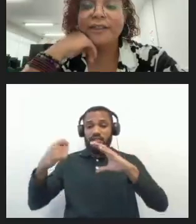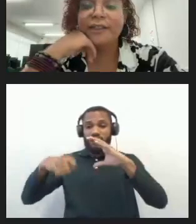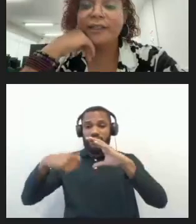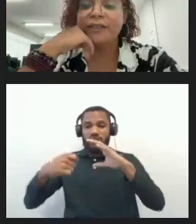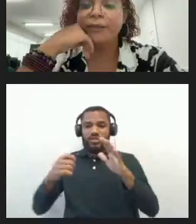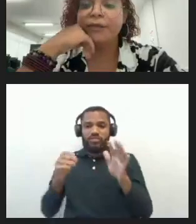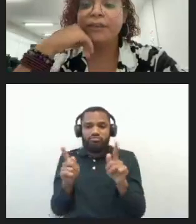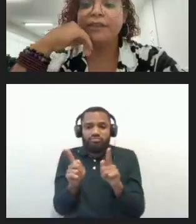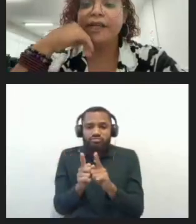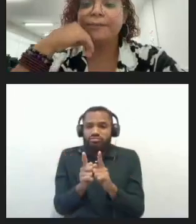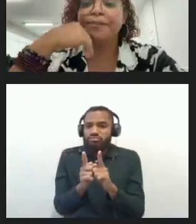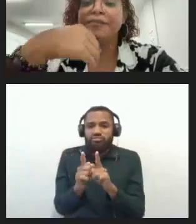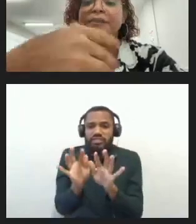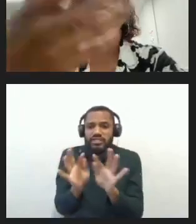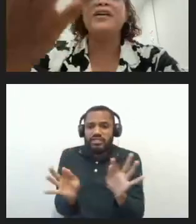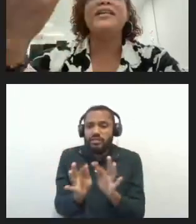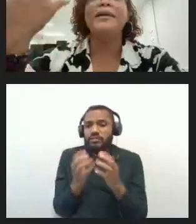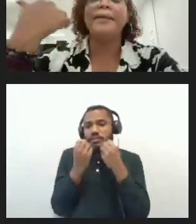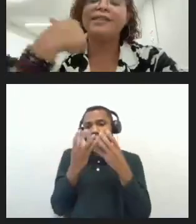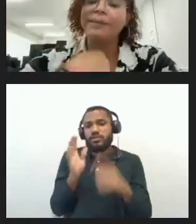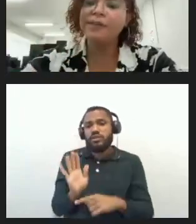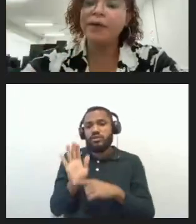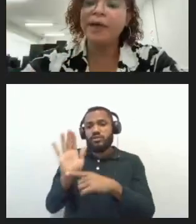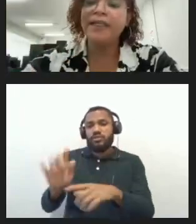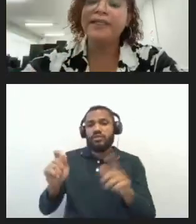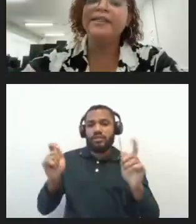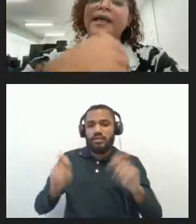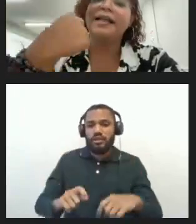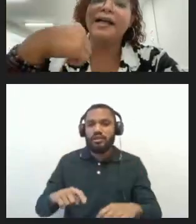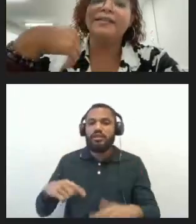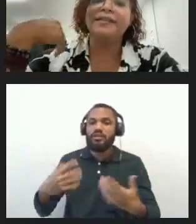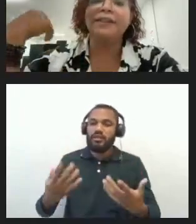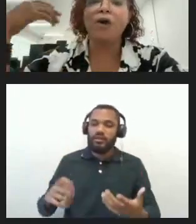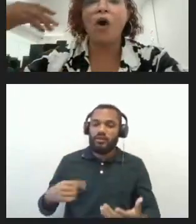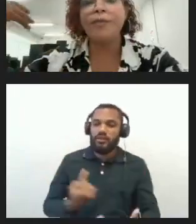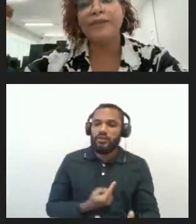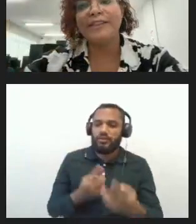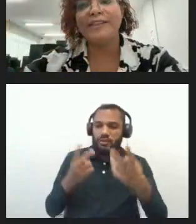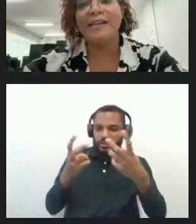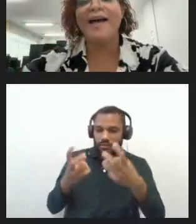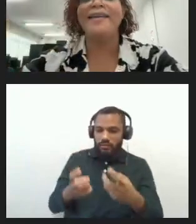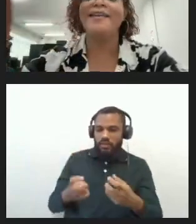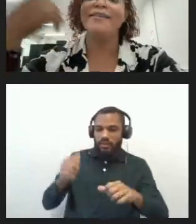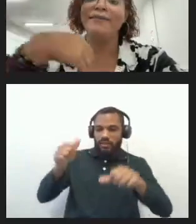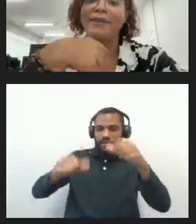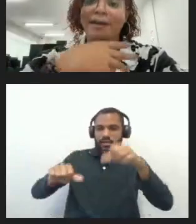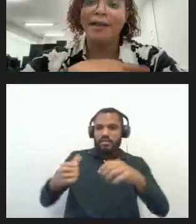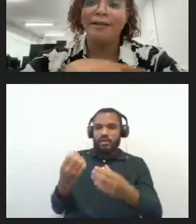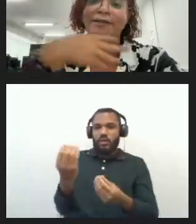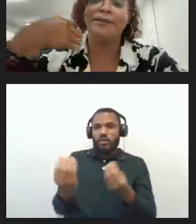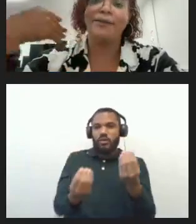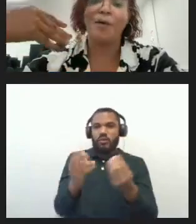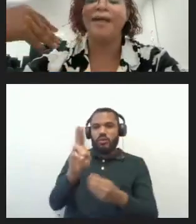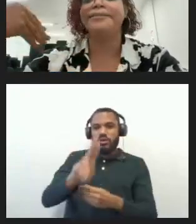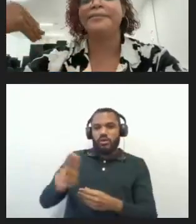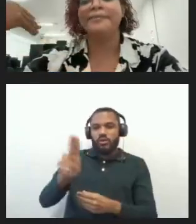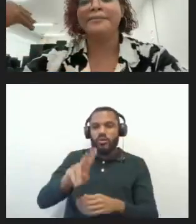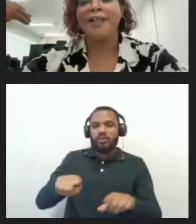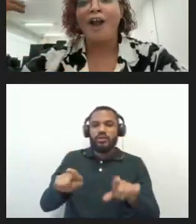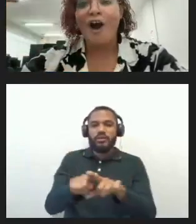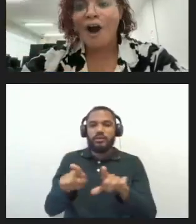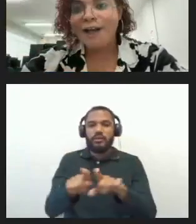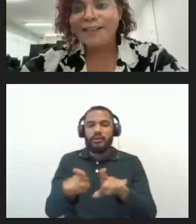gente já teria disponibilizado. Então, essa percepção crítica, análise de como utilizar e trabalhando de